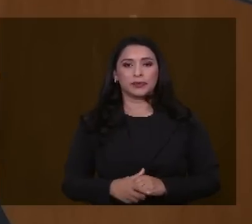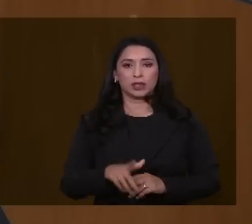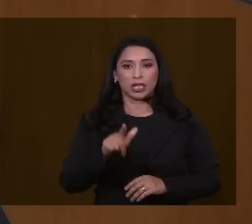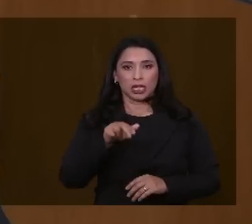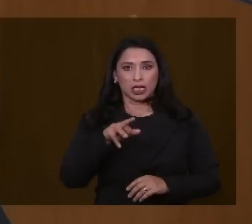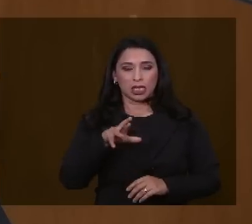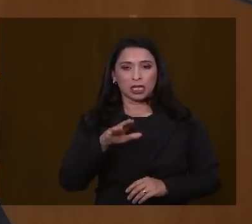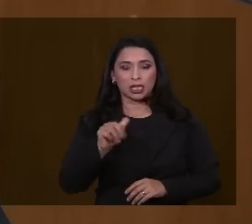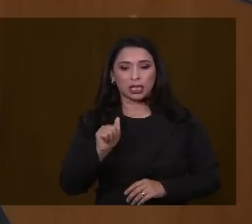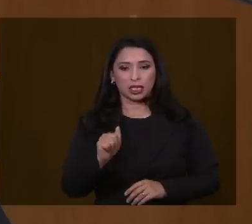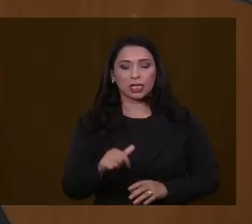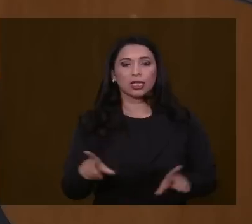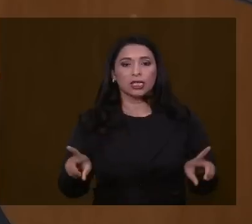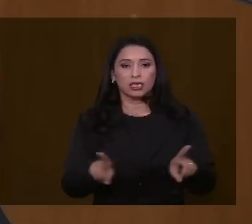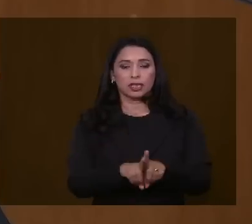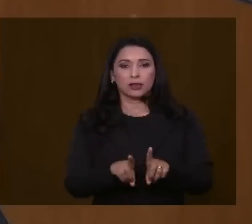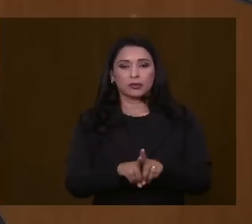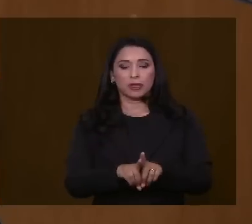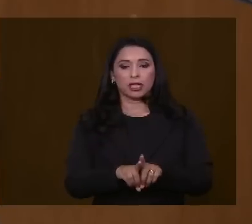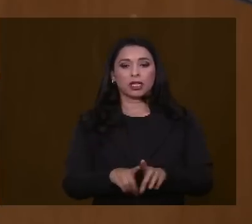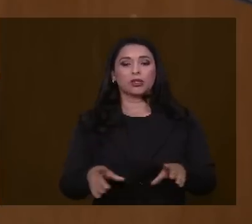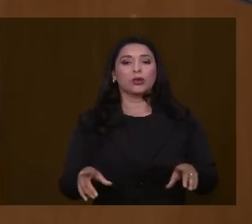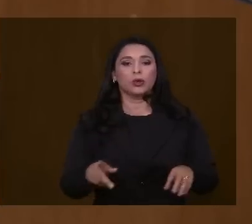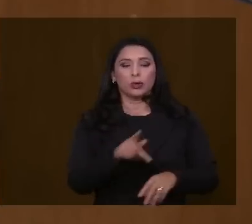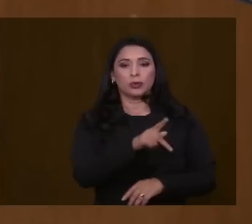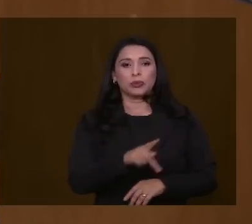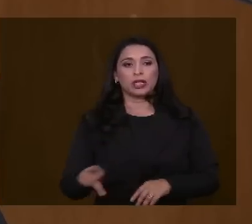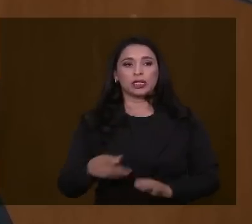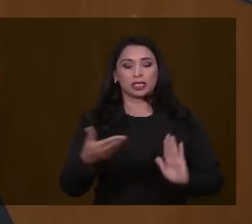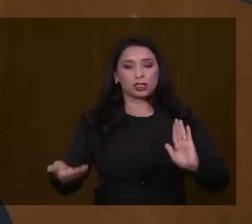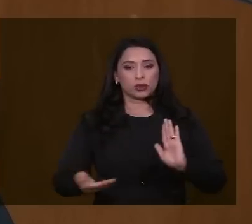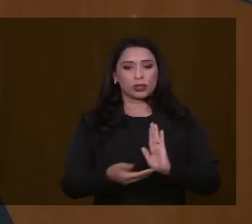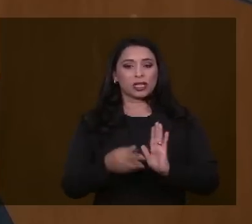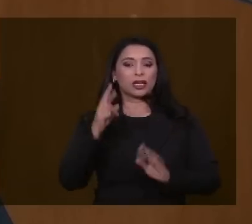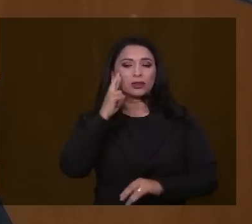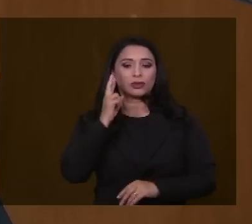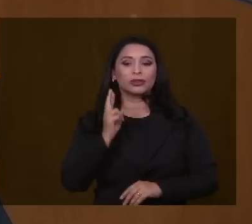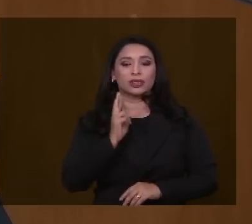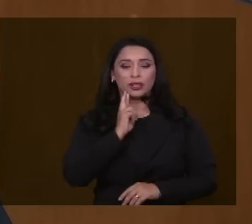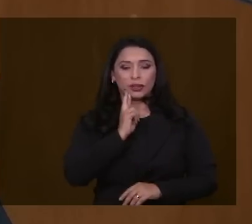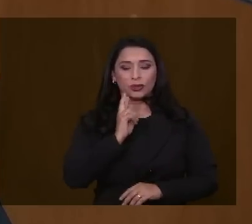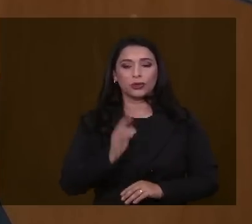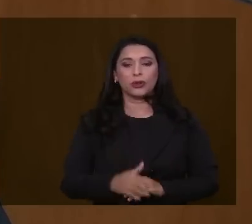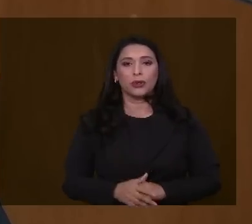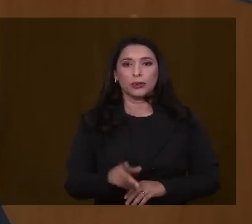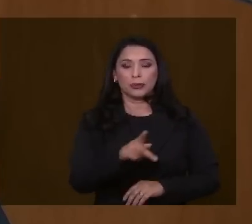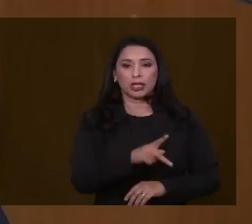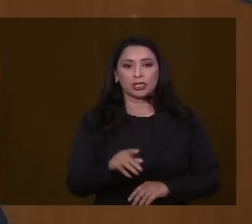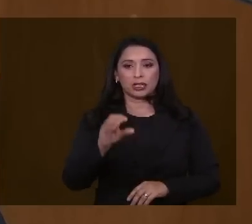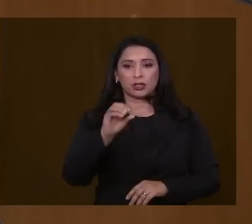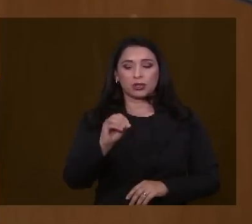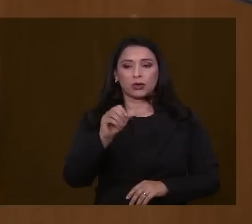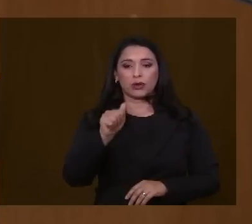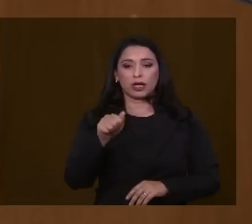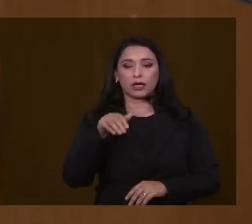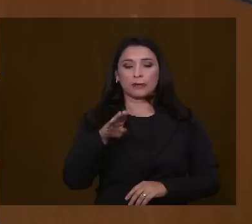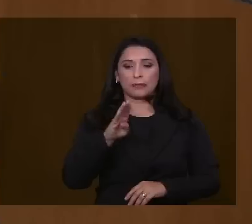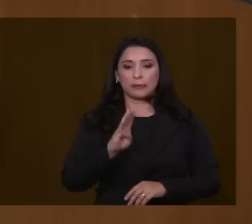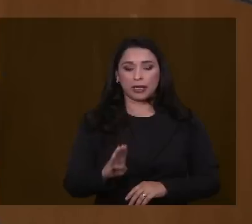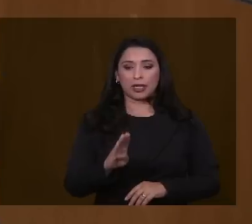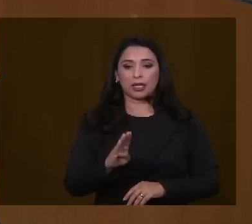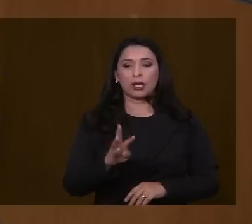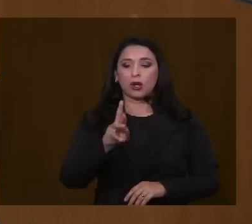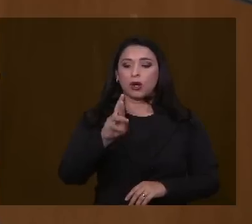Senado, Rodrigo Pacheco, senhor presidente da OAB, Alberto Simonetti,